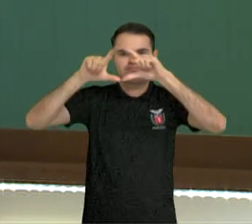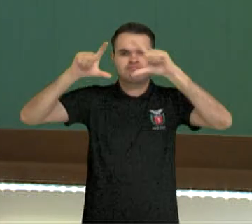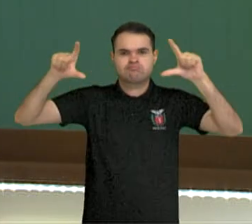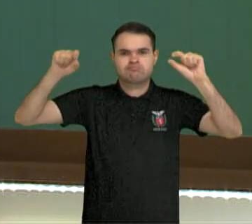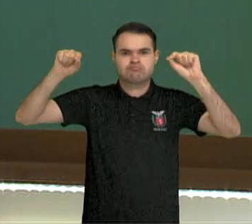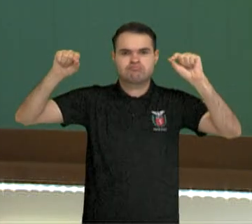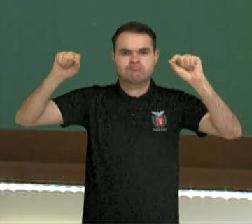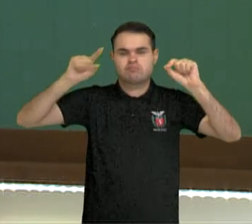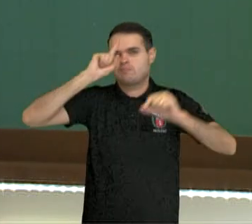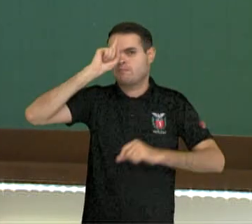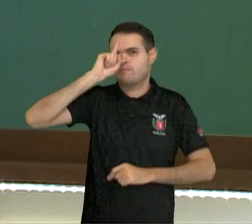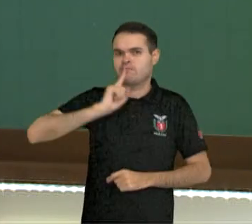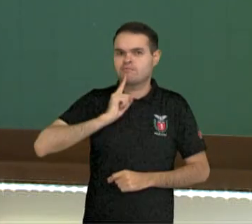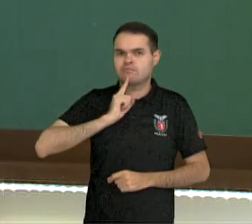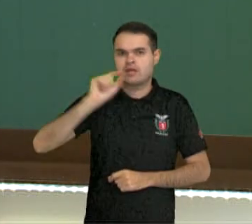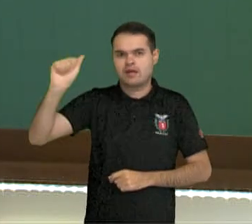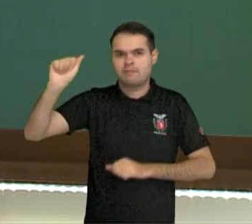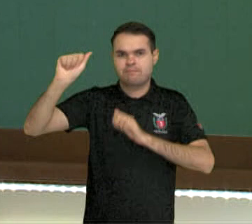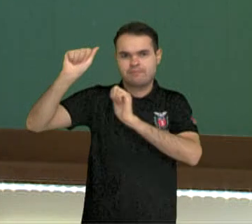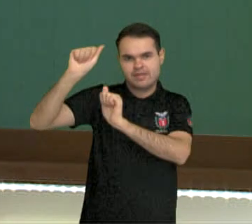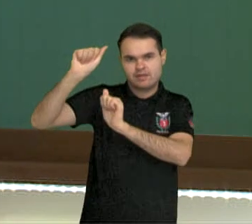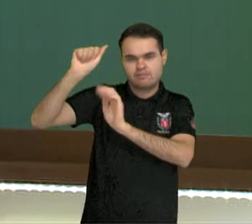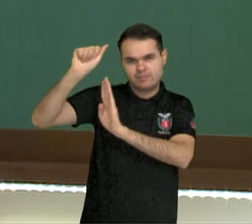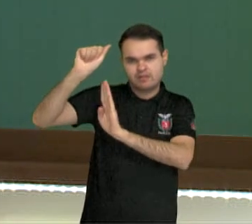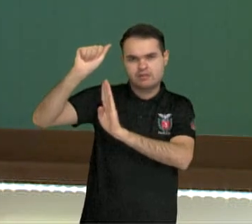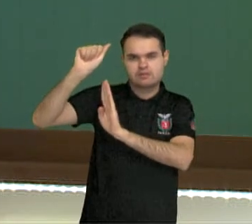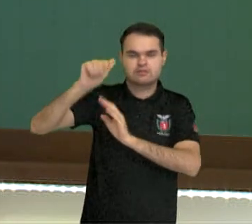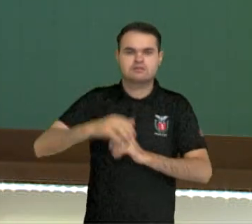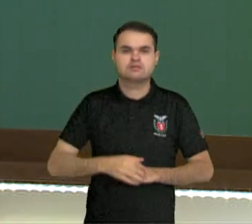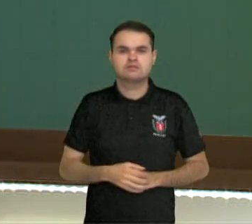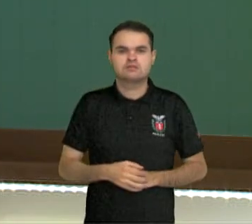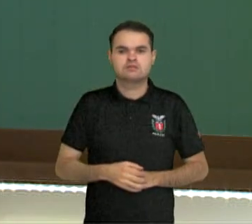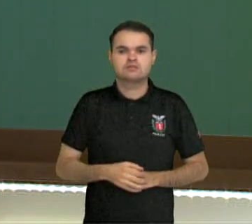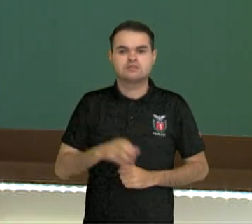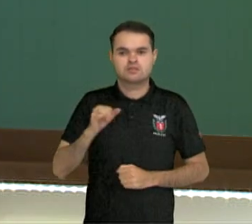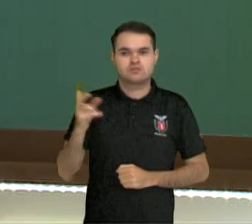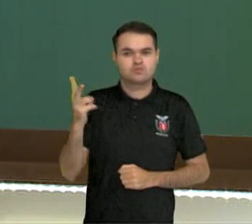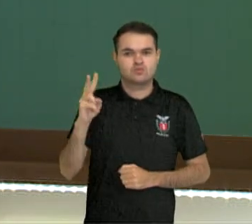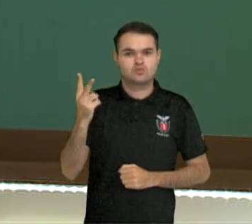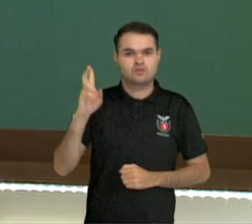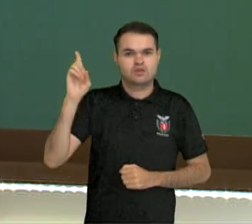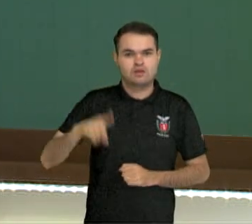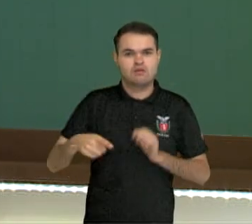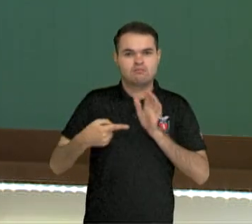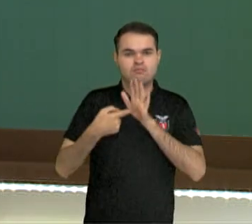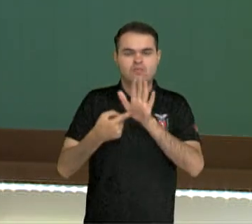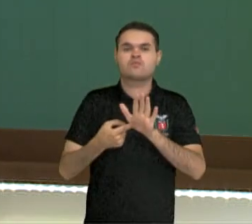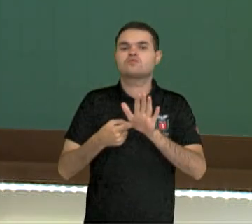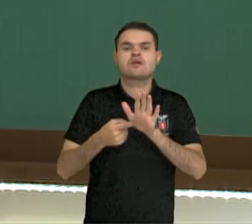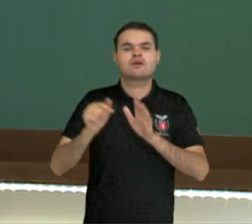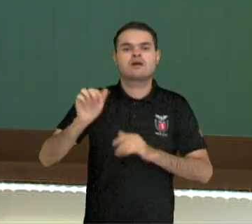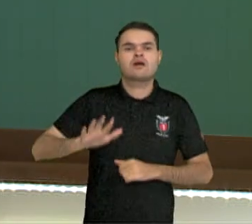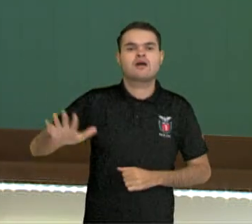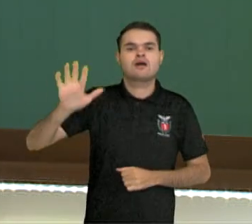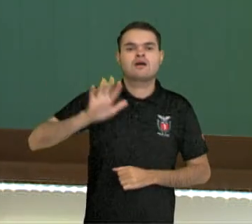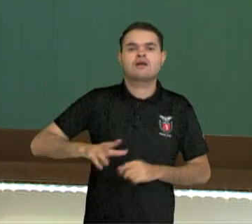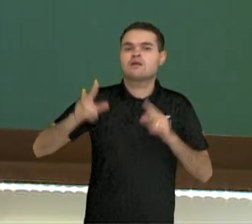de lado AB. Se as duas representam a área, essas duas expressões são